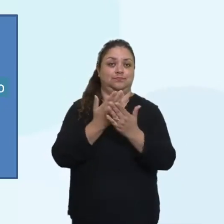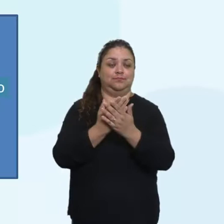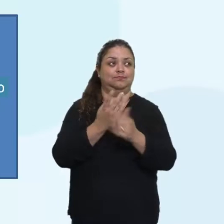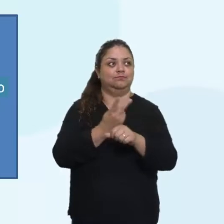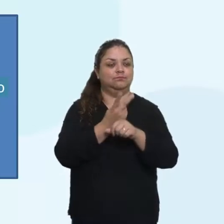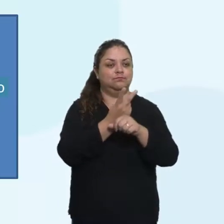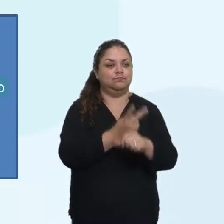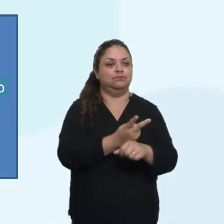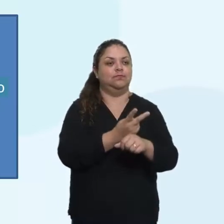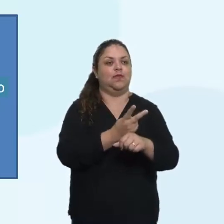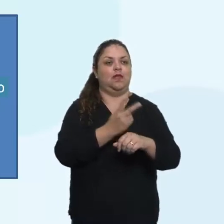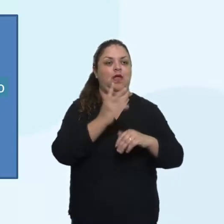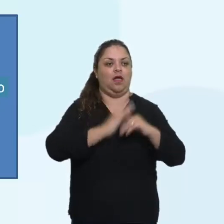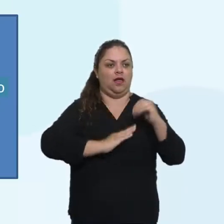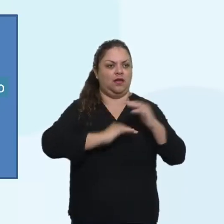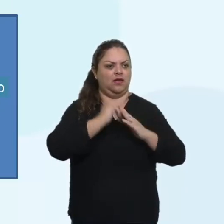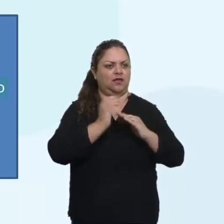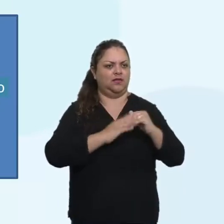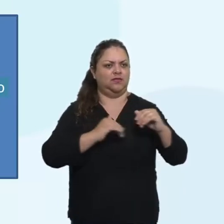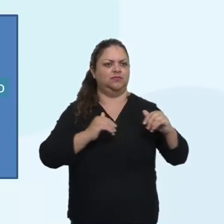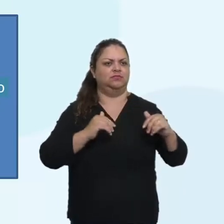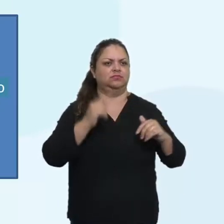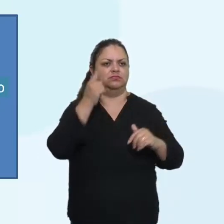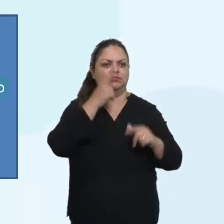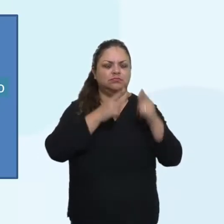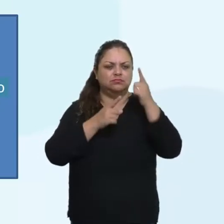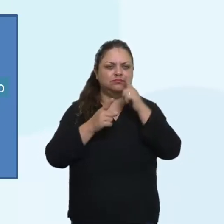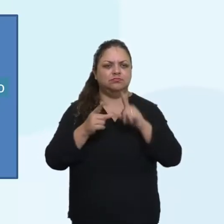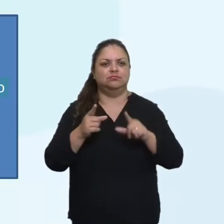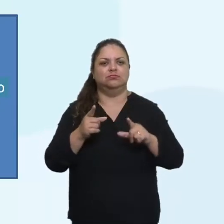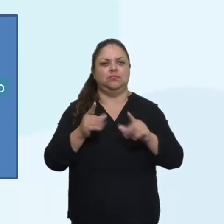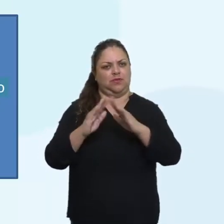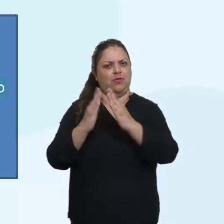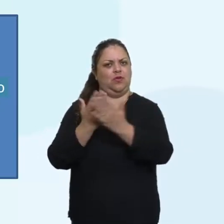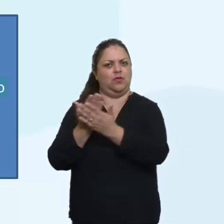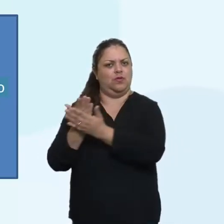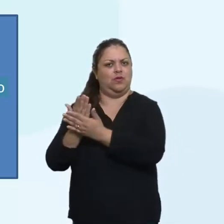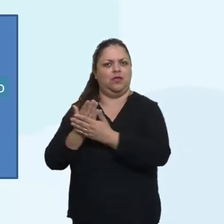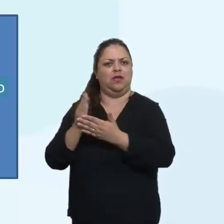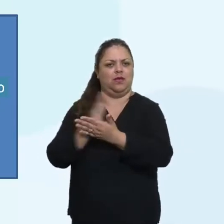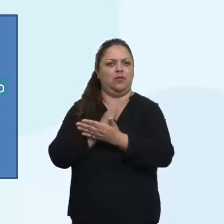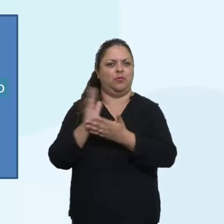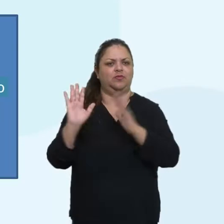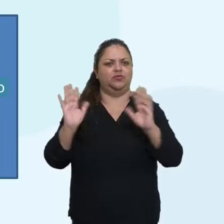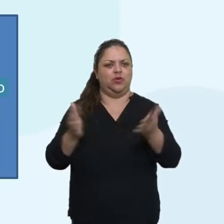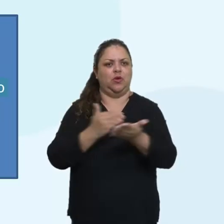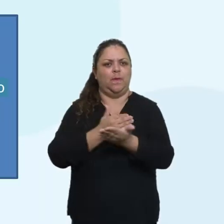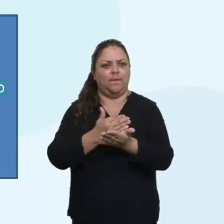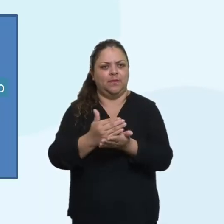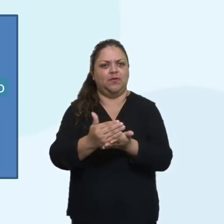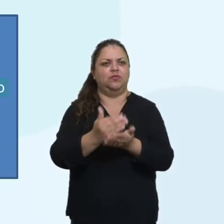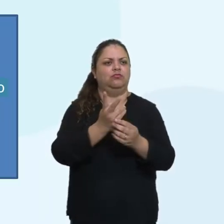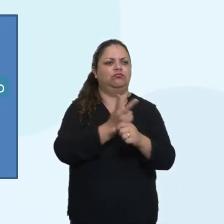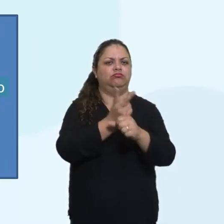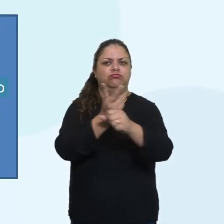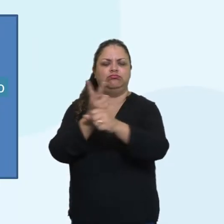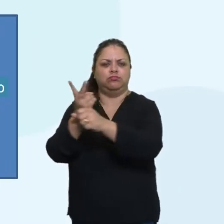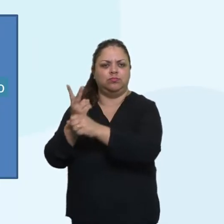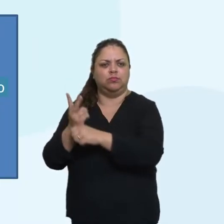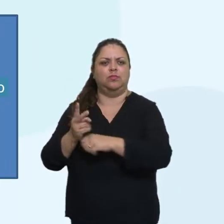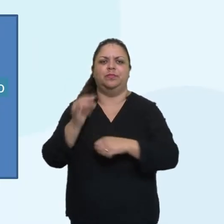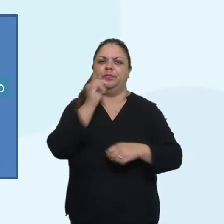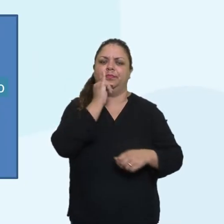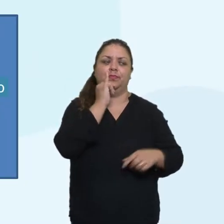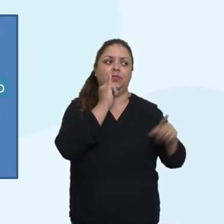e já é uma ação realizada aí por várias unidades escolares né que estão pensando por exemplo na questão